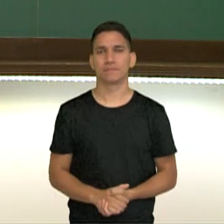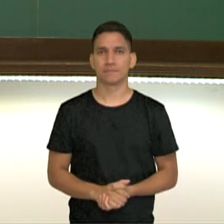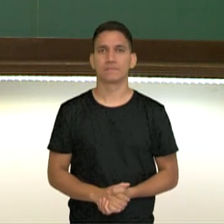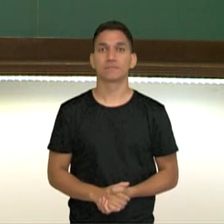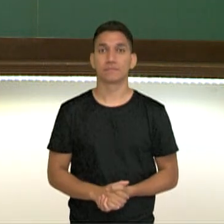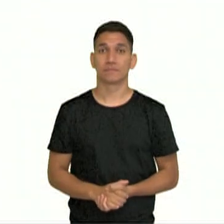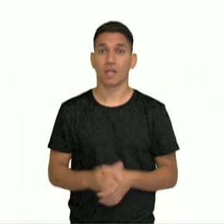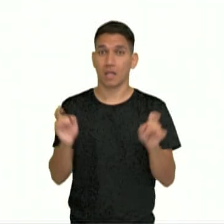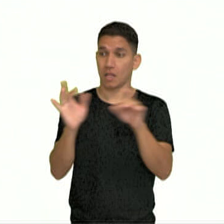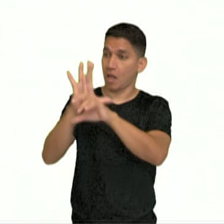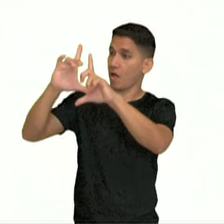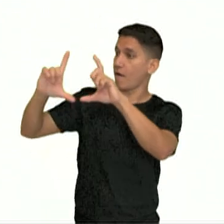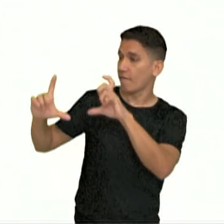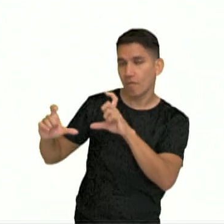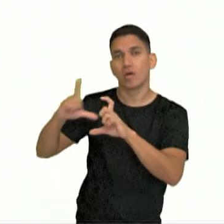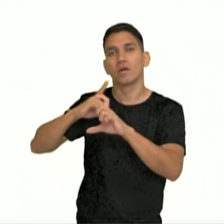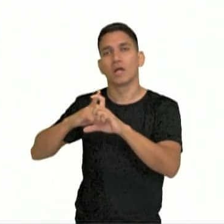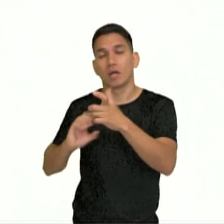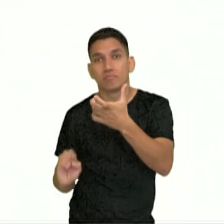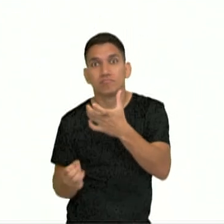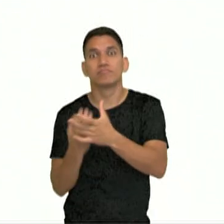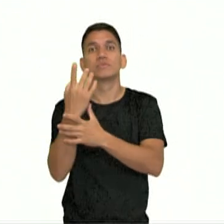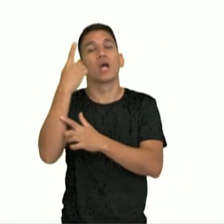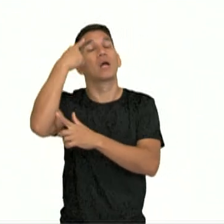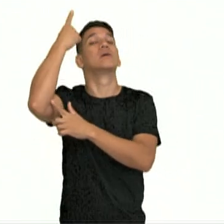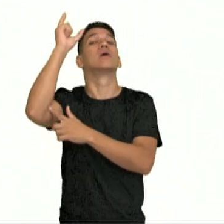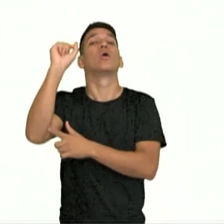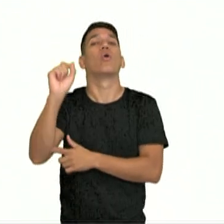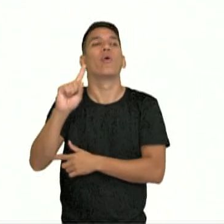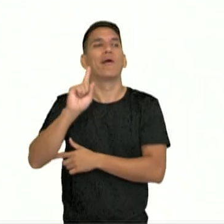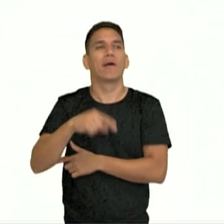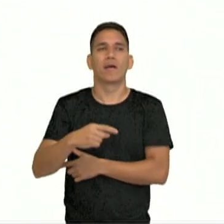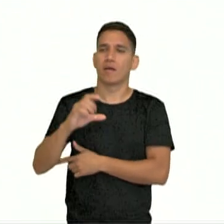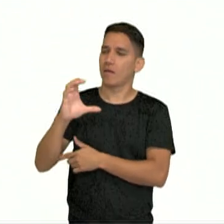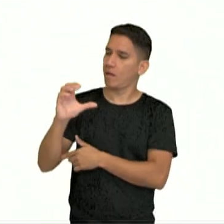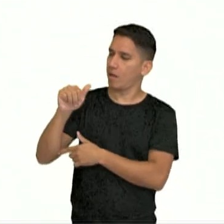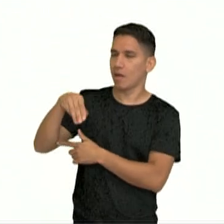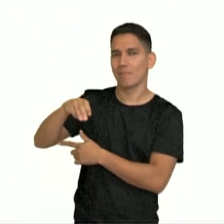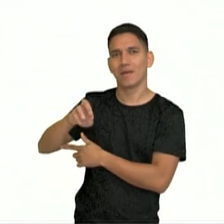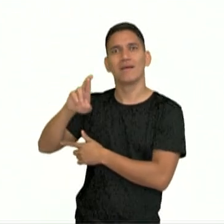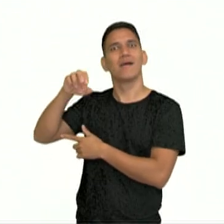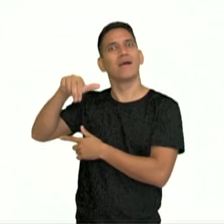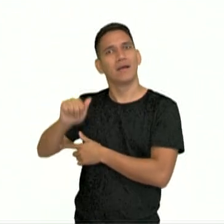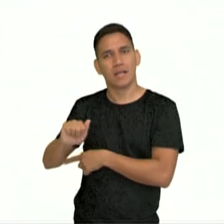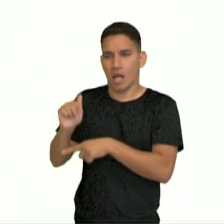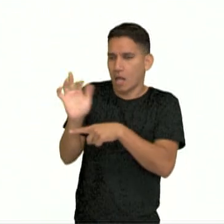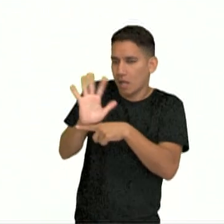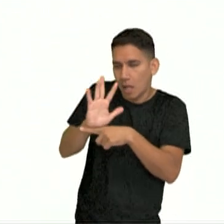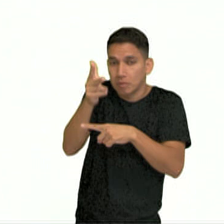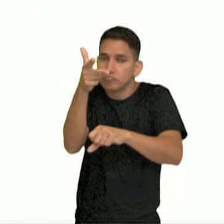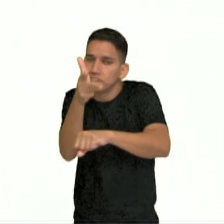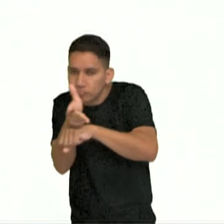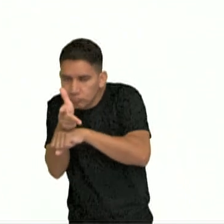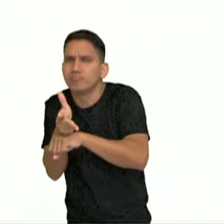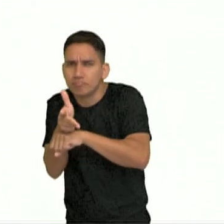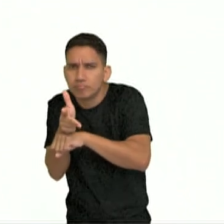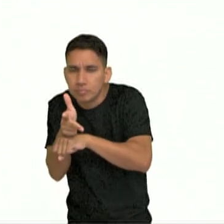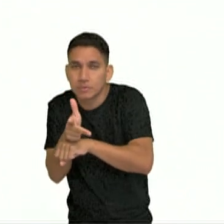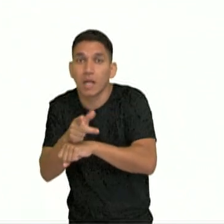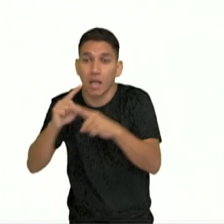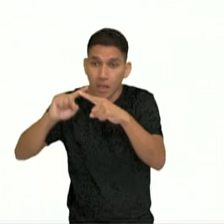Após a fotografia, houve a criação do invento da câmera cinematográfica e mais tarde os